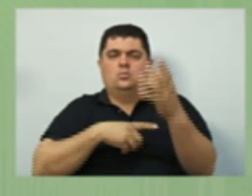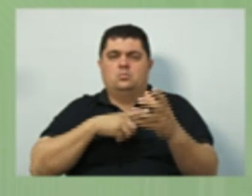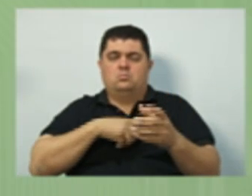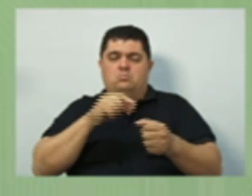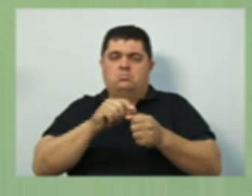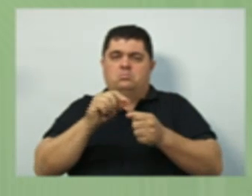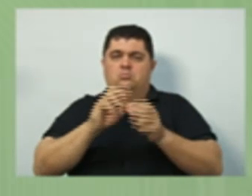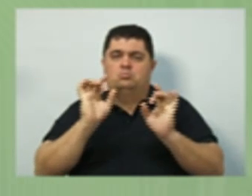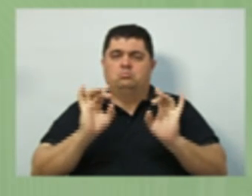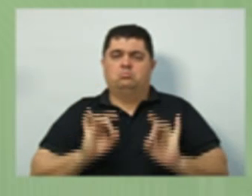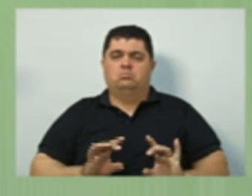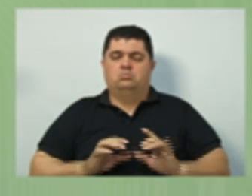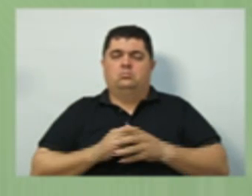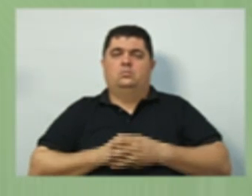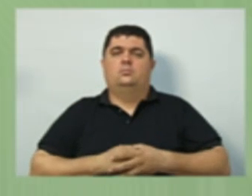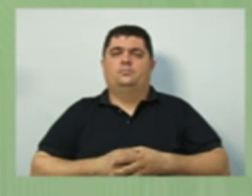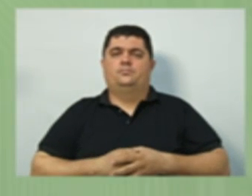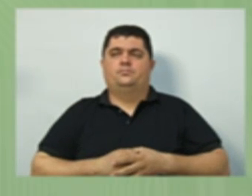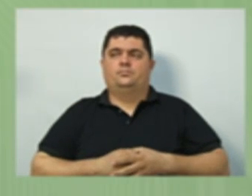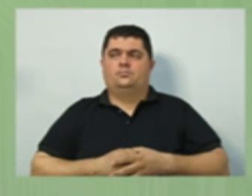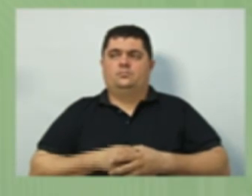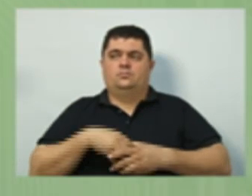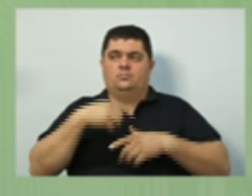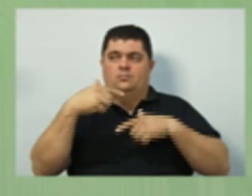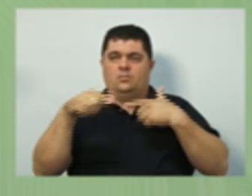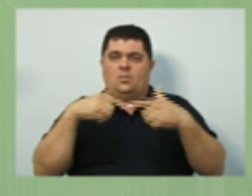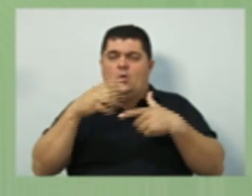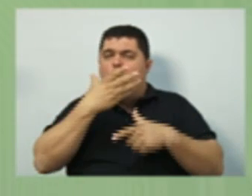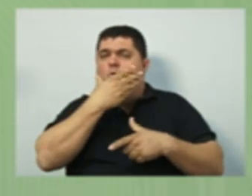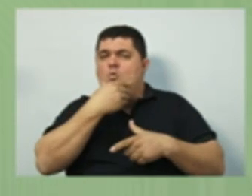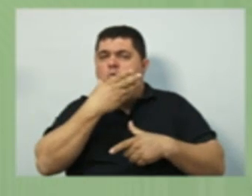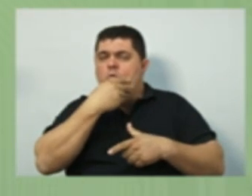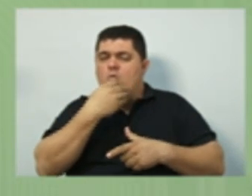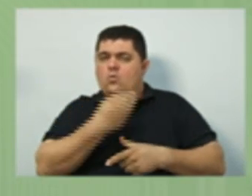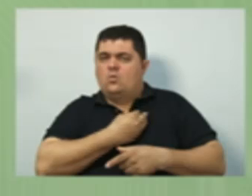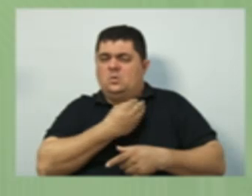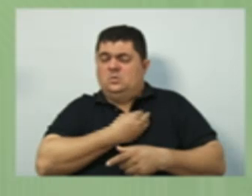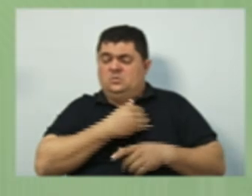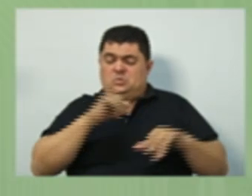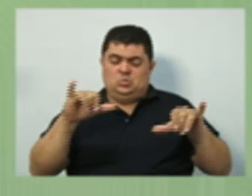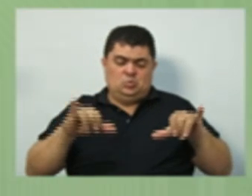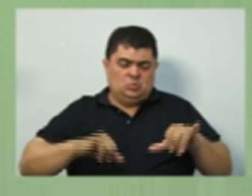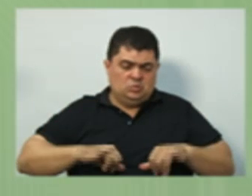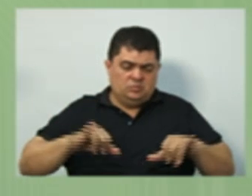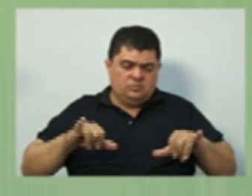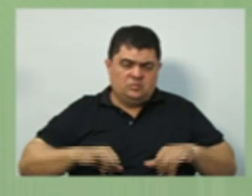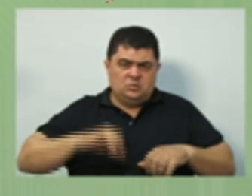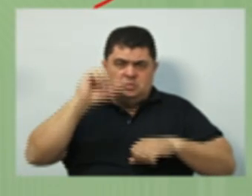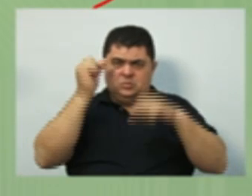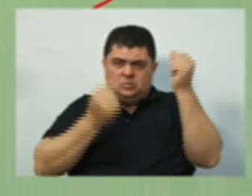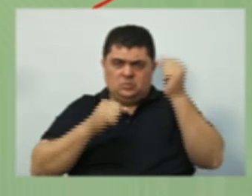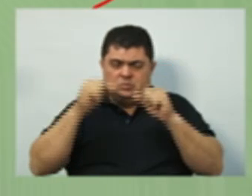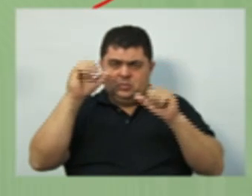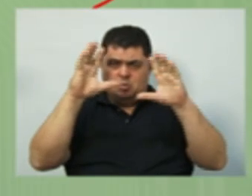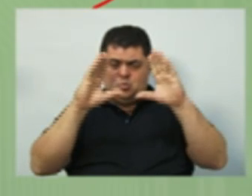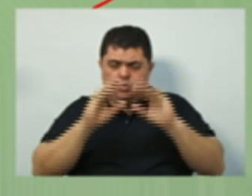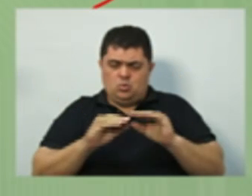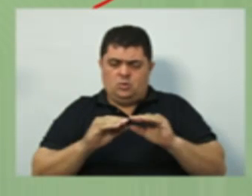vale, o trabalho dos homens de vida amarga em usinas